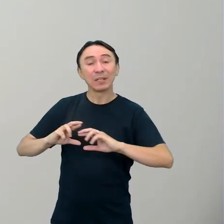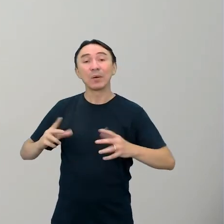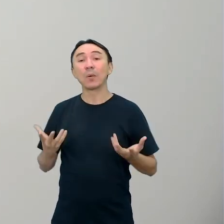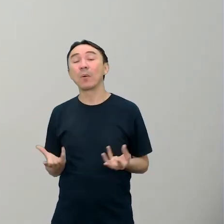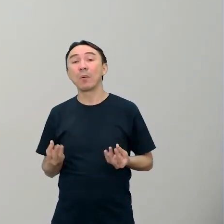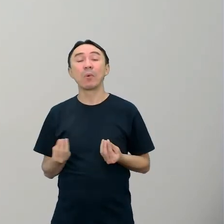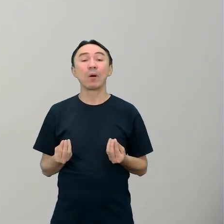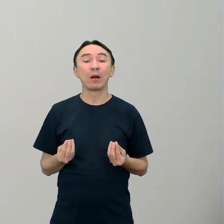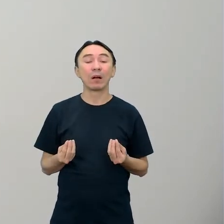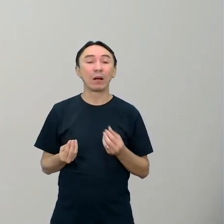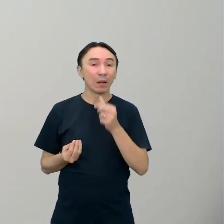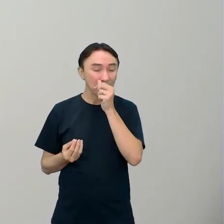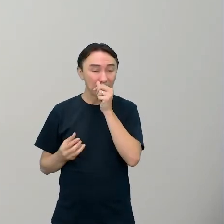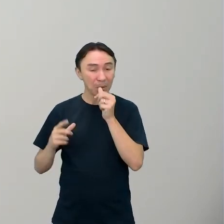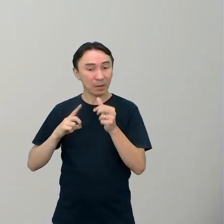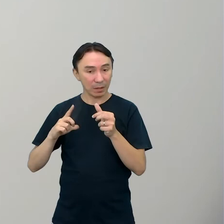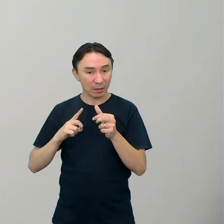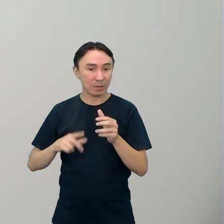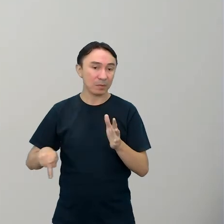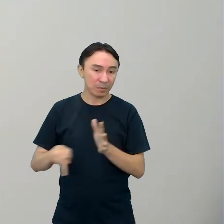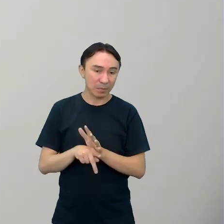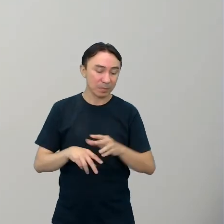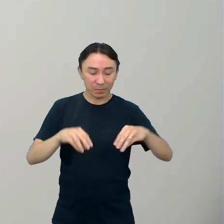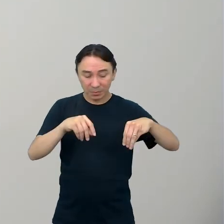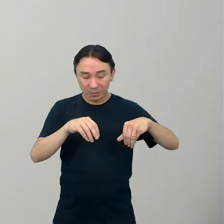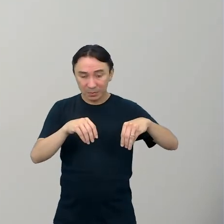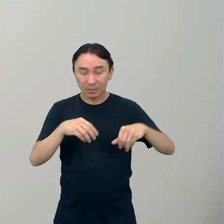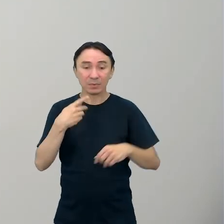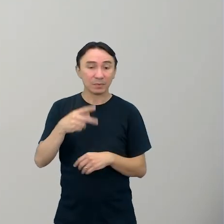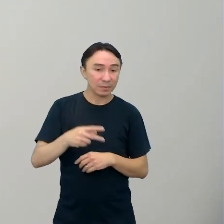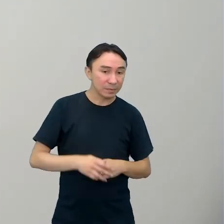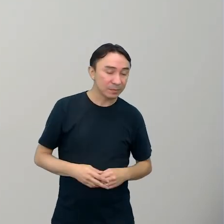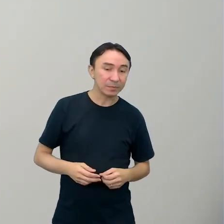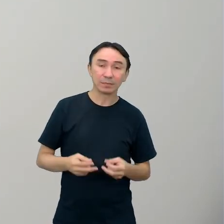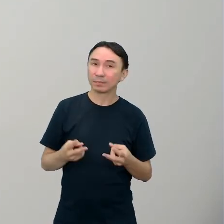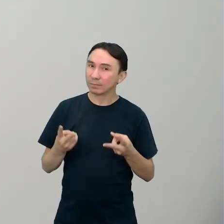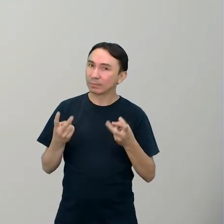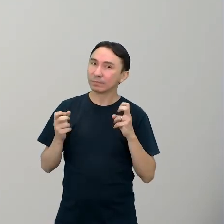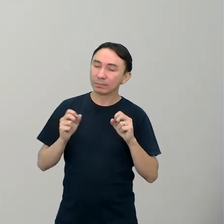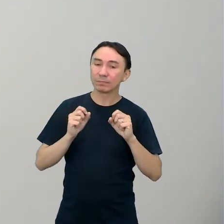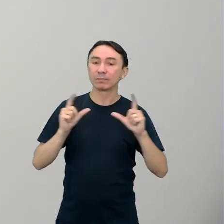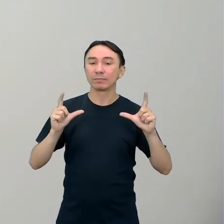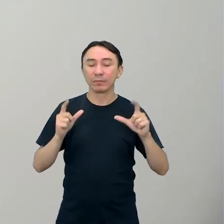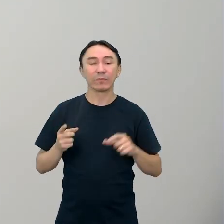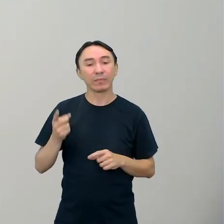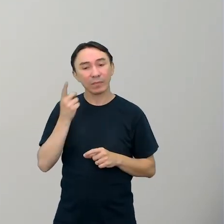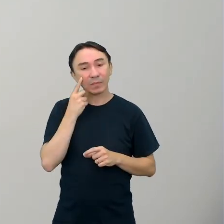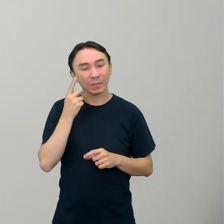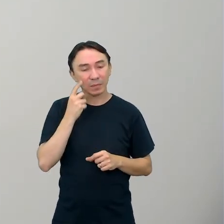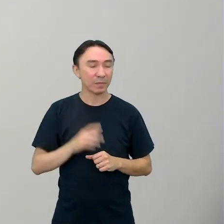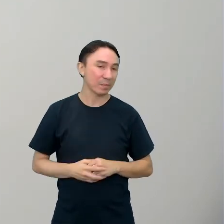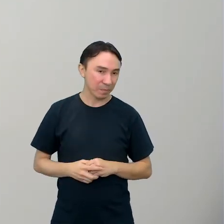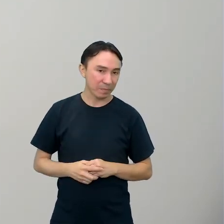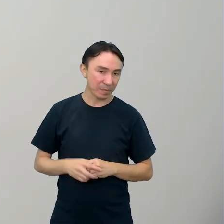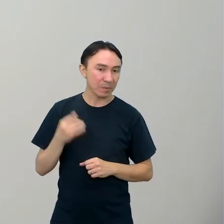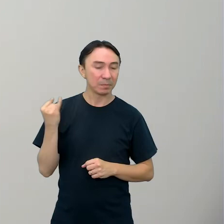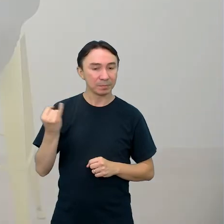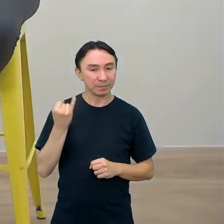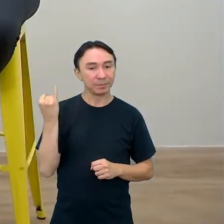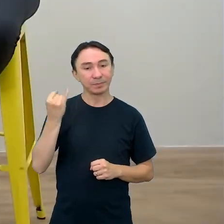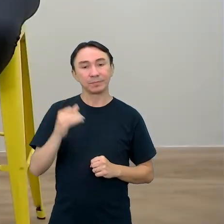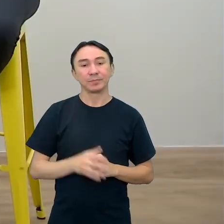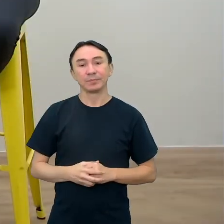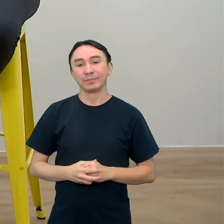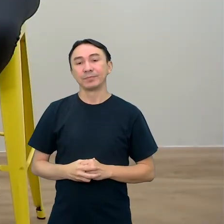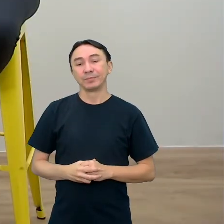mais profundas então aí do solo. Então fiquem atentos aí também nas questões das raízes, hein, que isso daí é importante. Então,